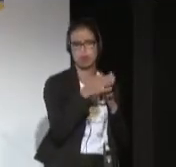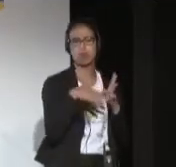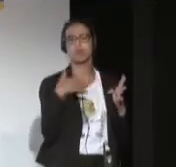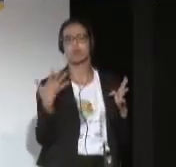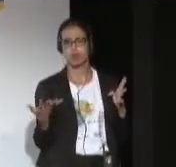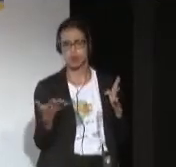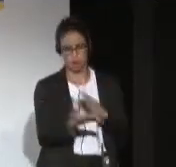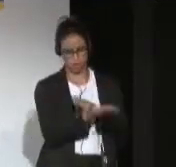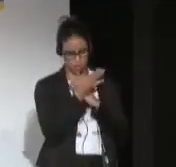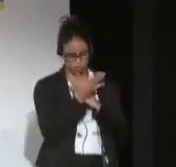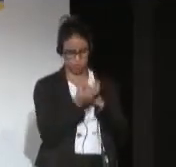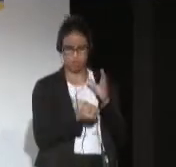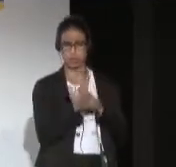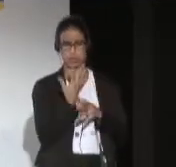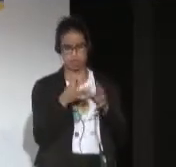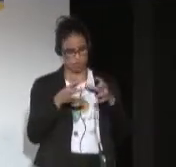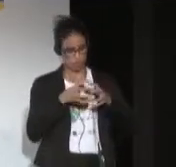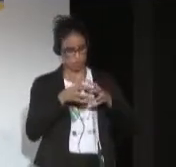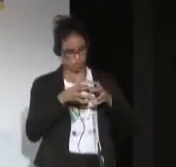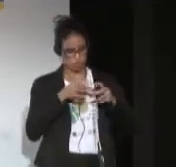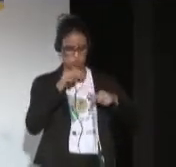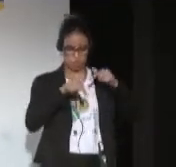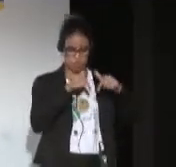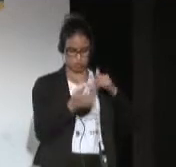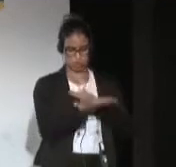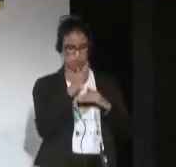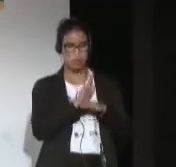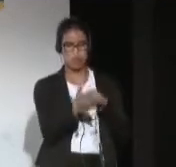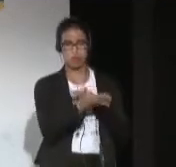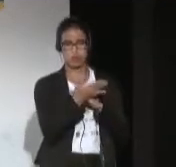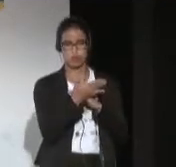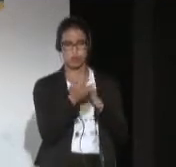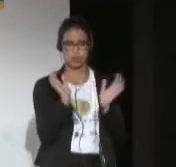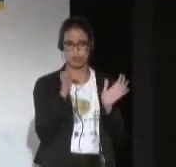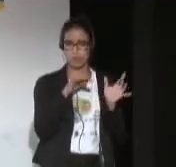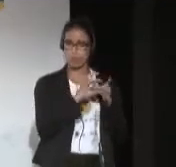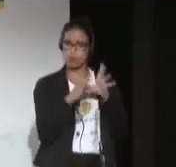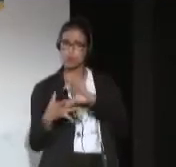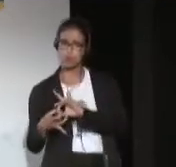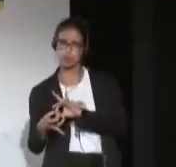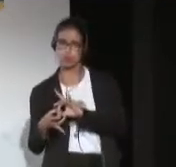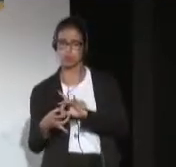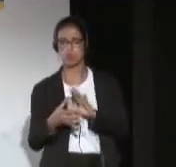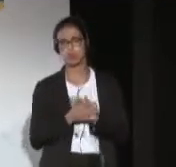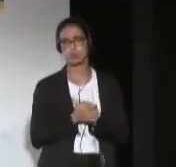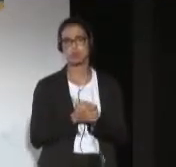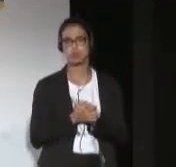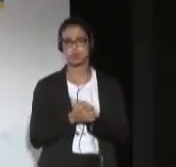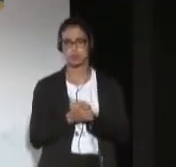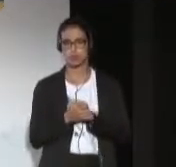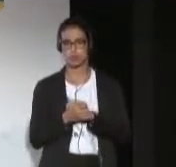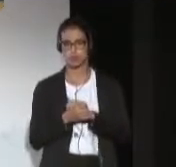de colaboração eficiente e adequado neste contexto? Por favor, a palavra com